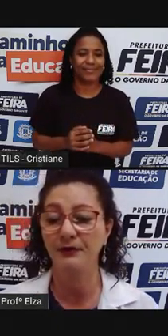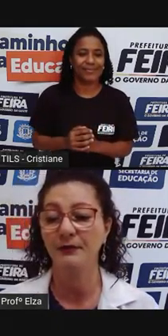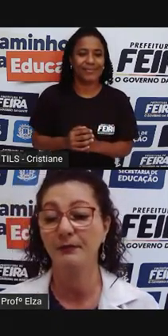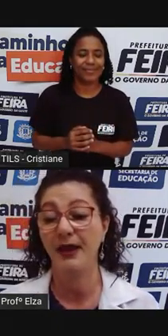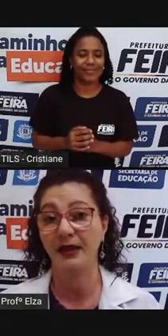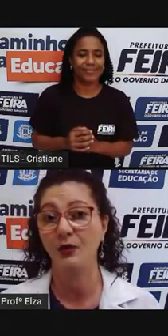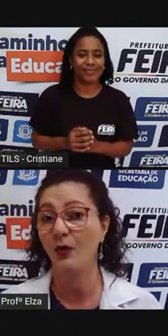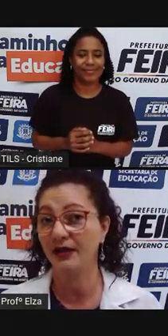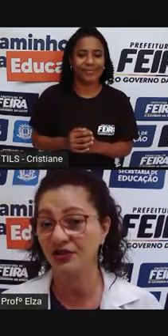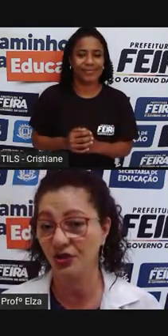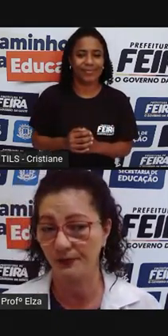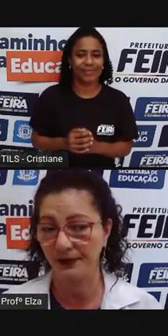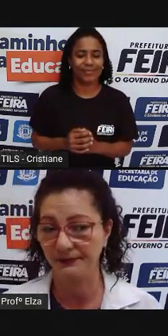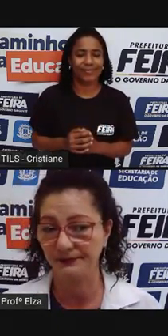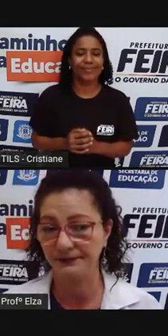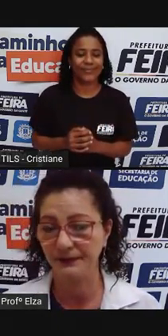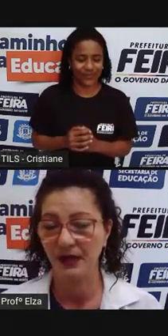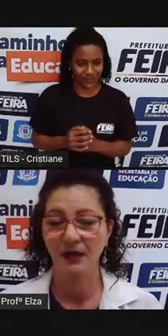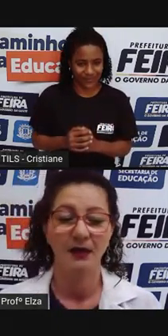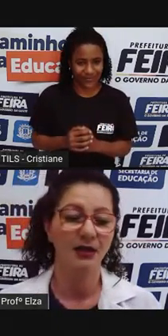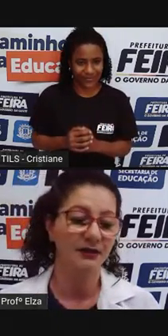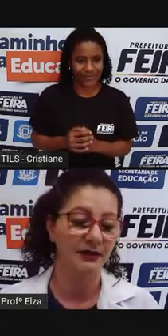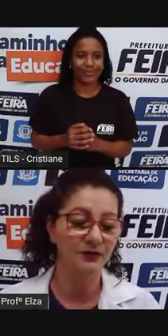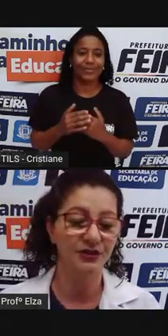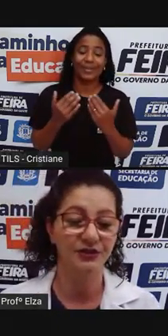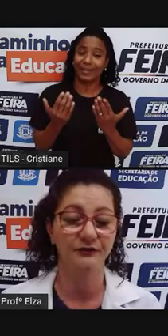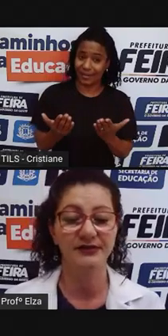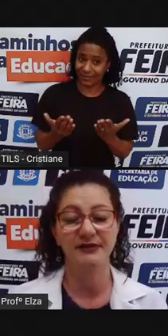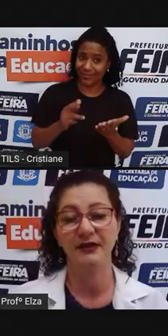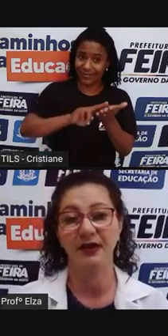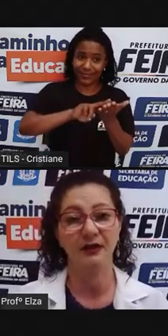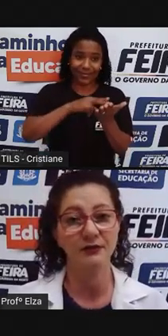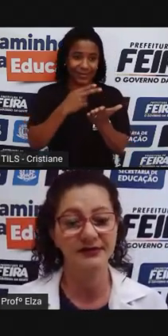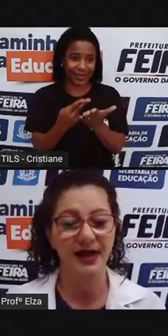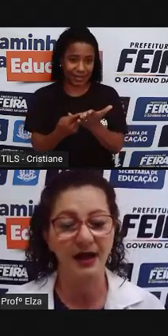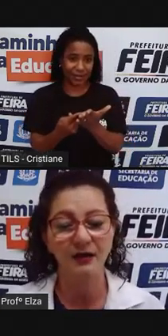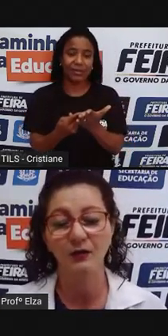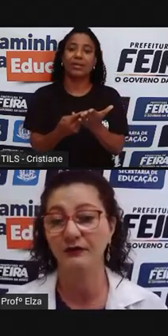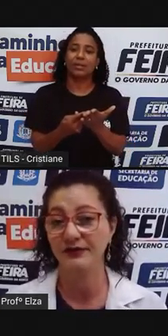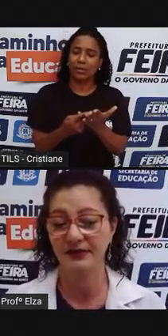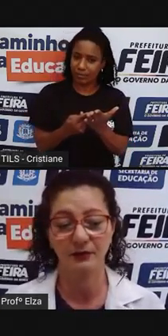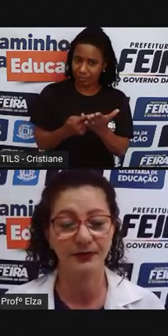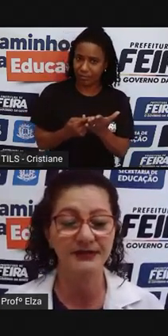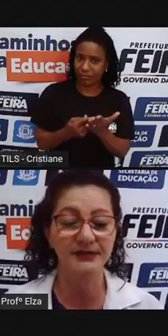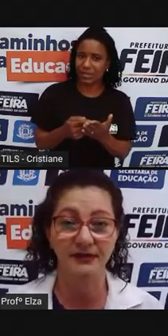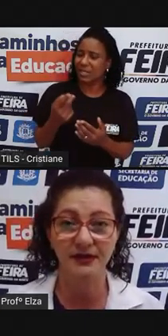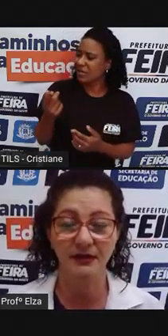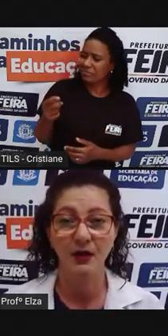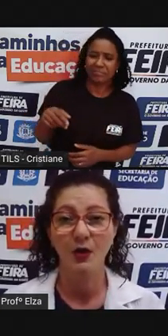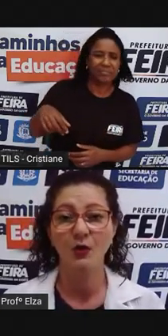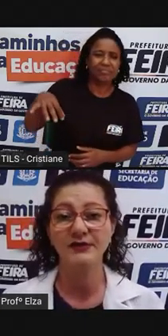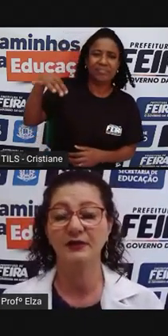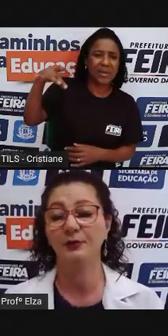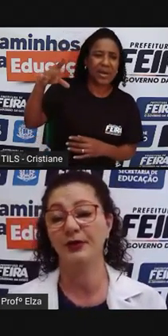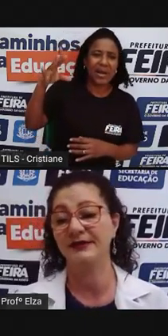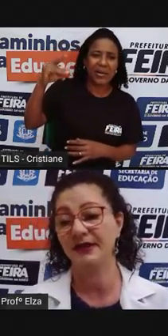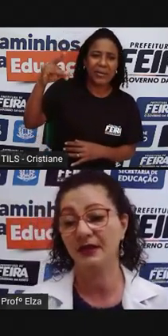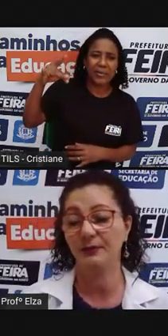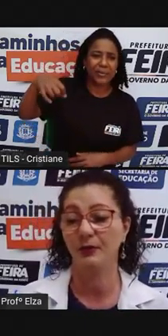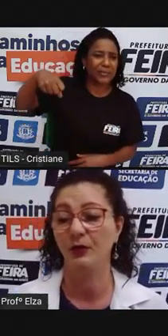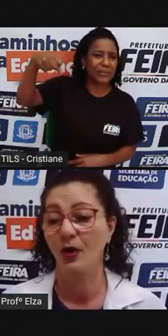paper, bag, when shopping. Então, gente, vocês devem recusar o que você não precisa, usando,